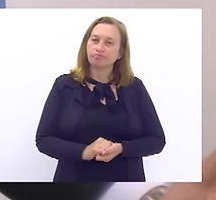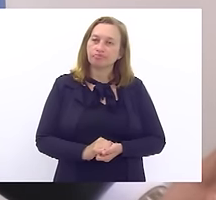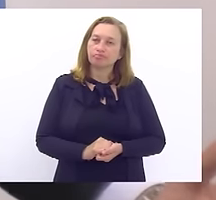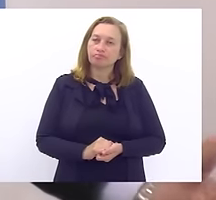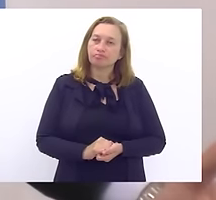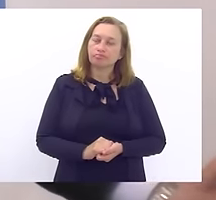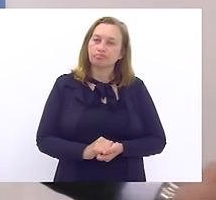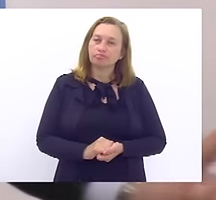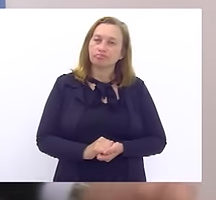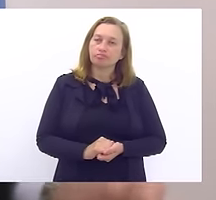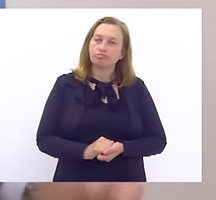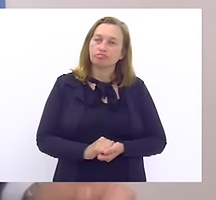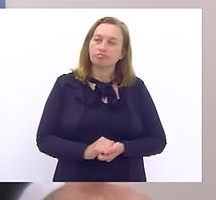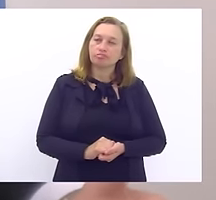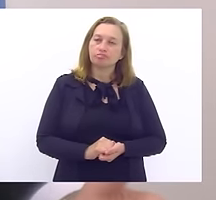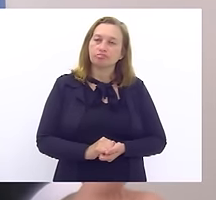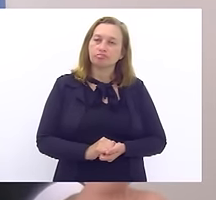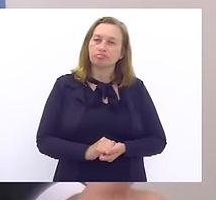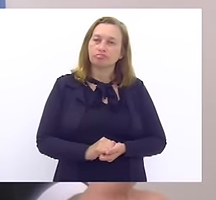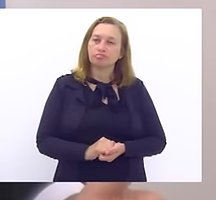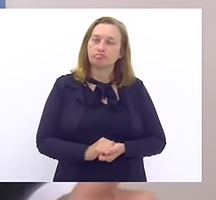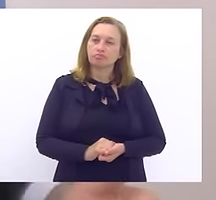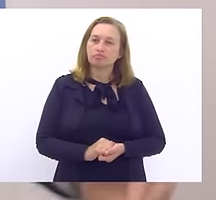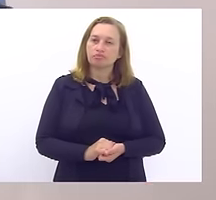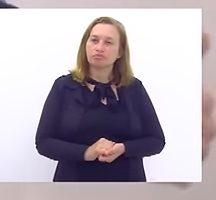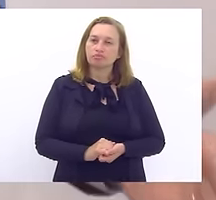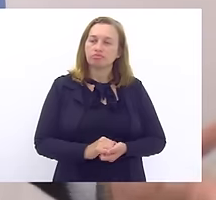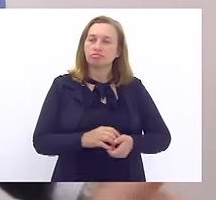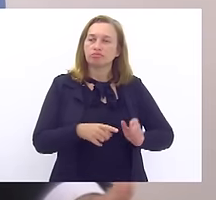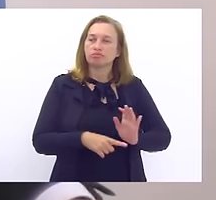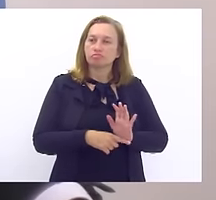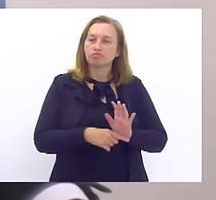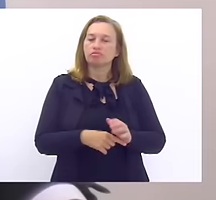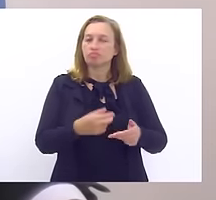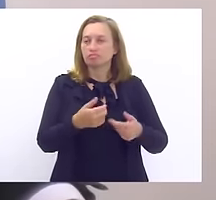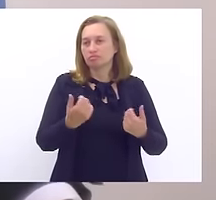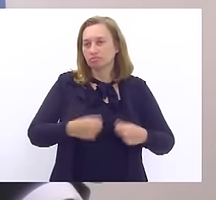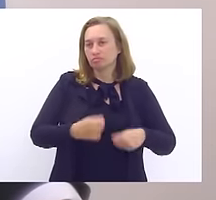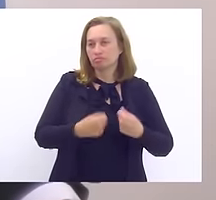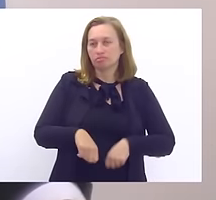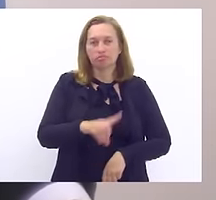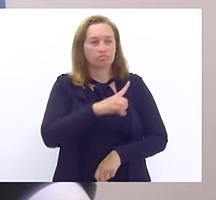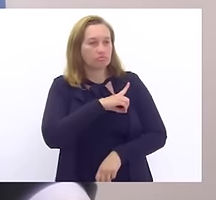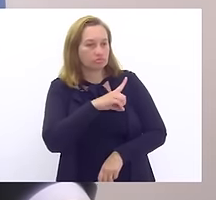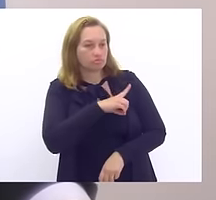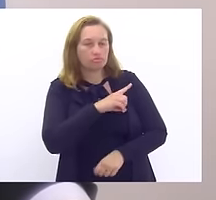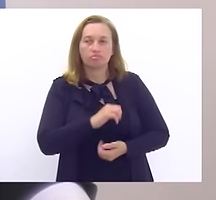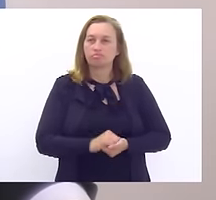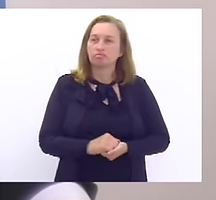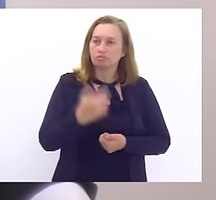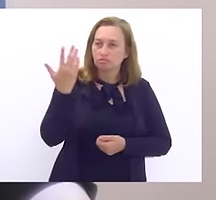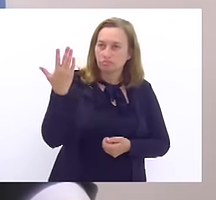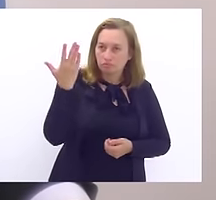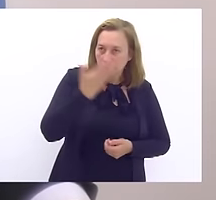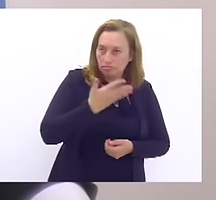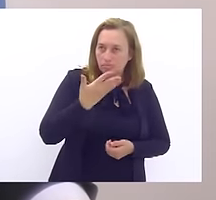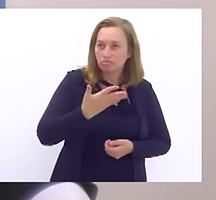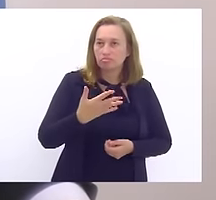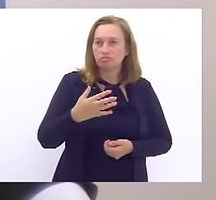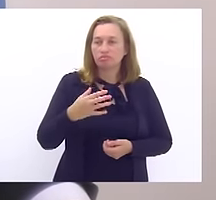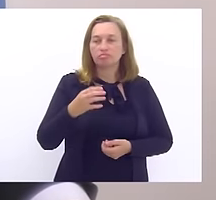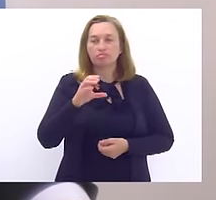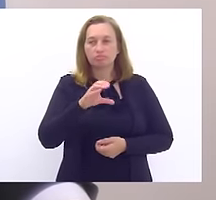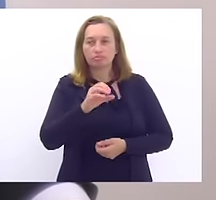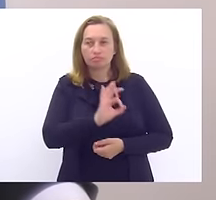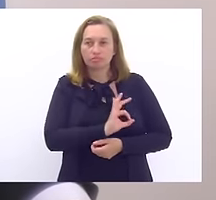delegacias da região da circunscrição E no caso de uma de uma de um flagrante Realizado a polícia civil